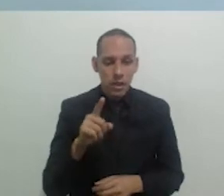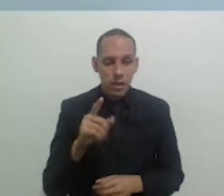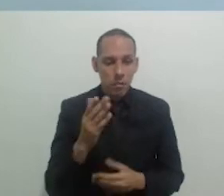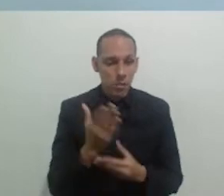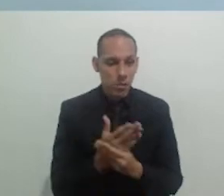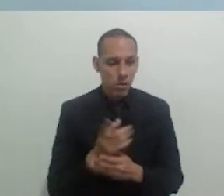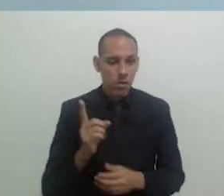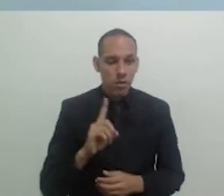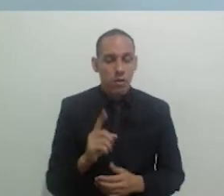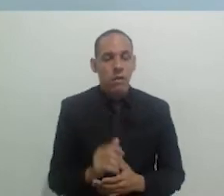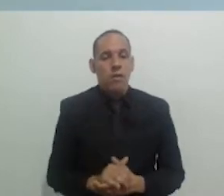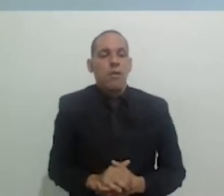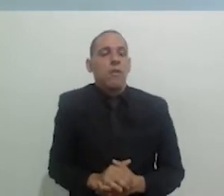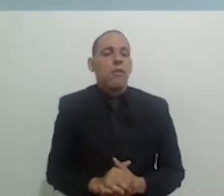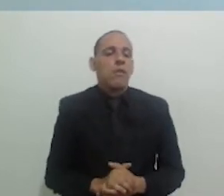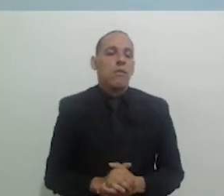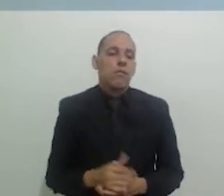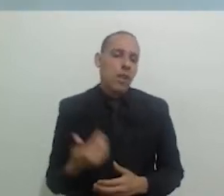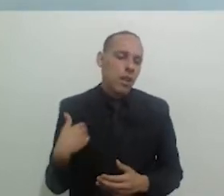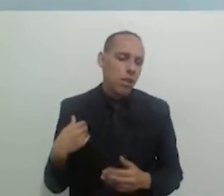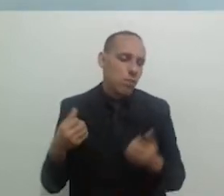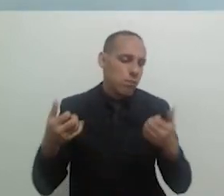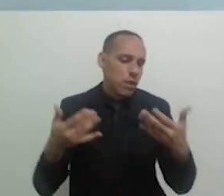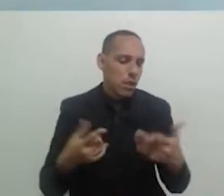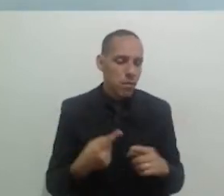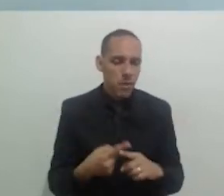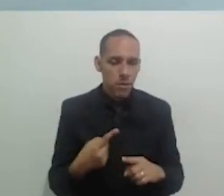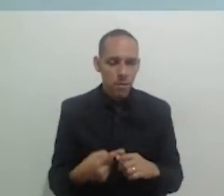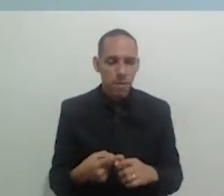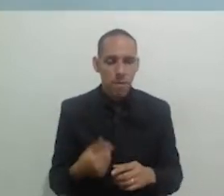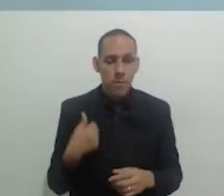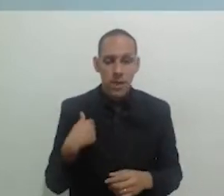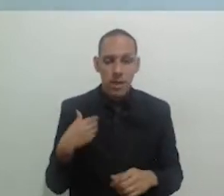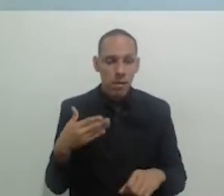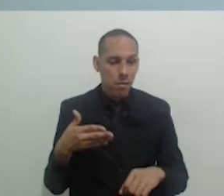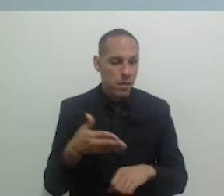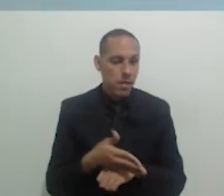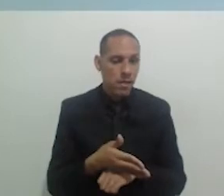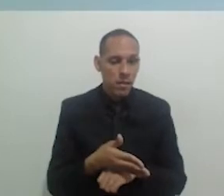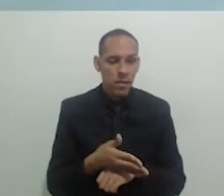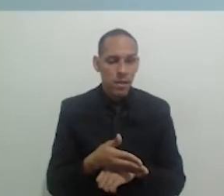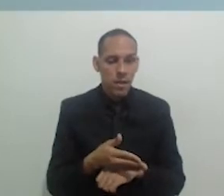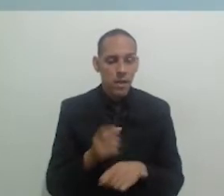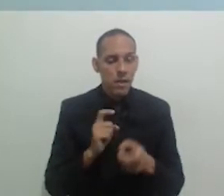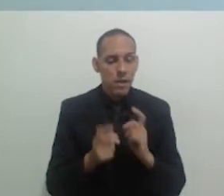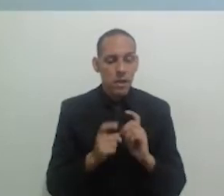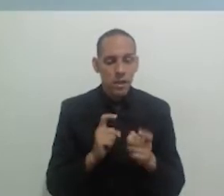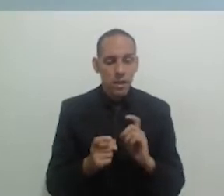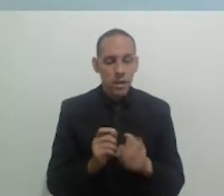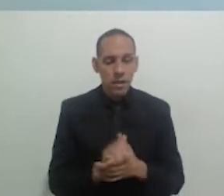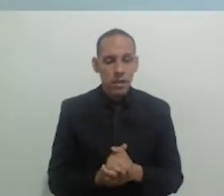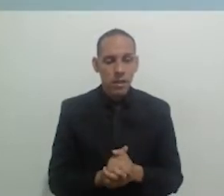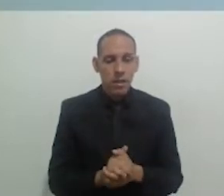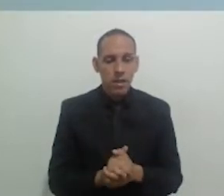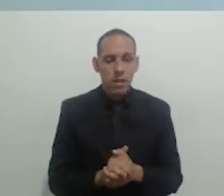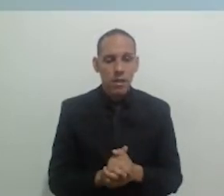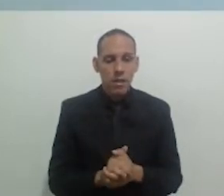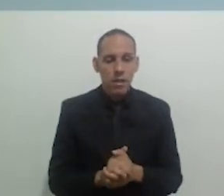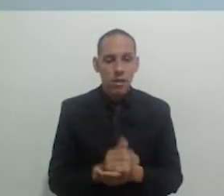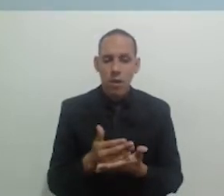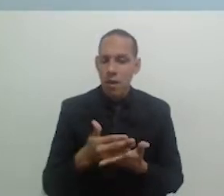aí vou apresentar minha justificativa. Eu não participei da sessão em que teve início os debates,